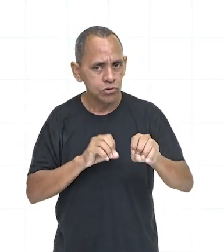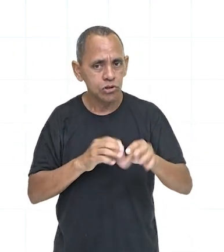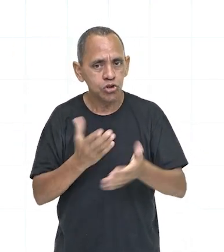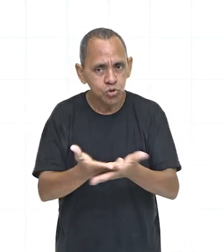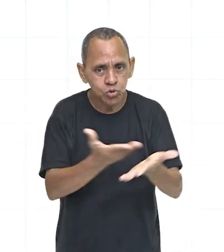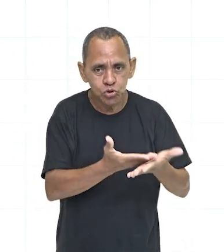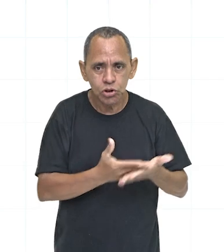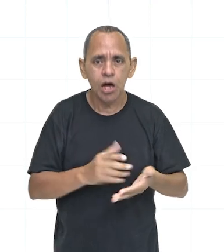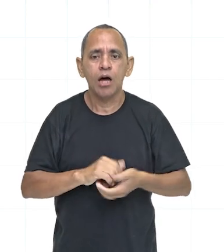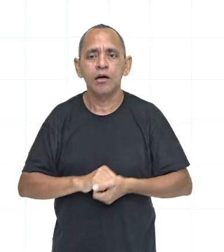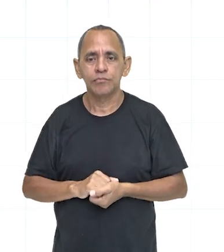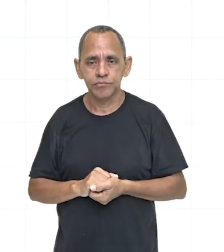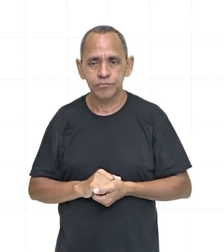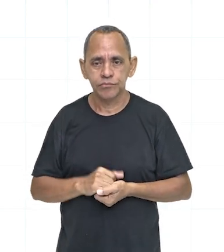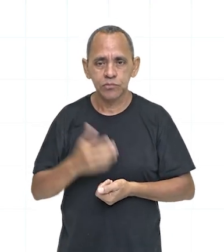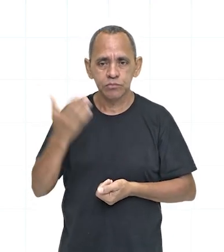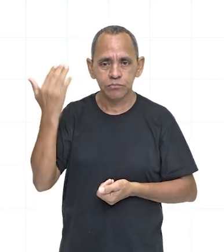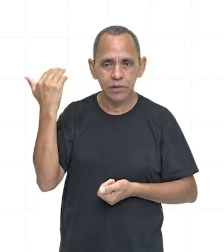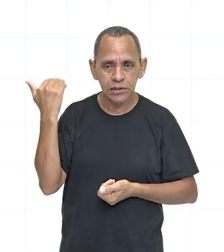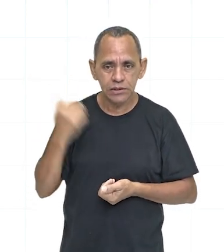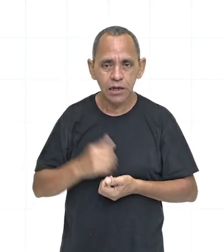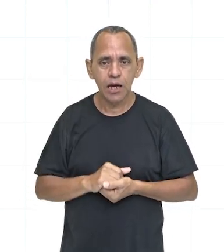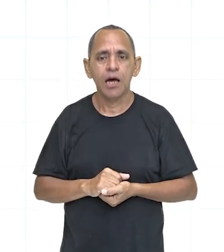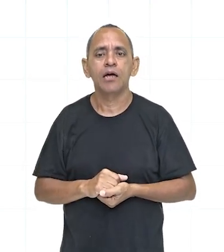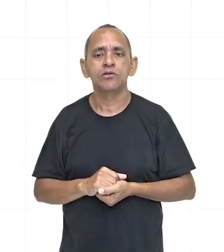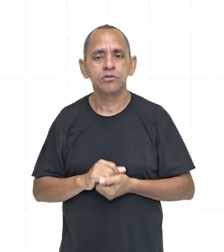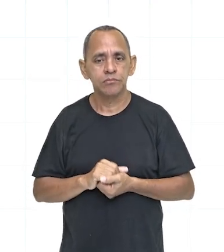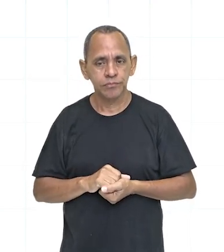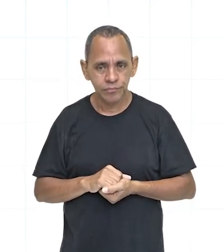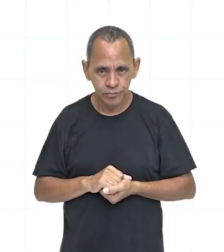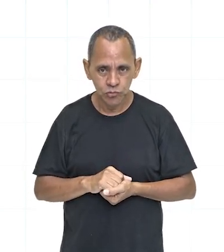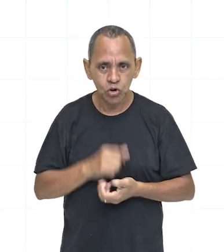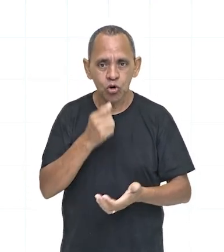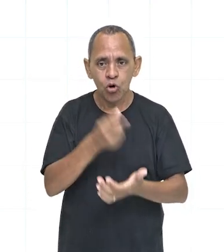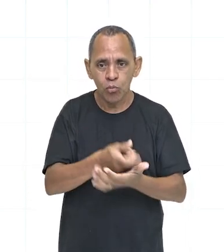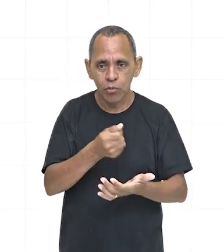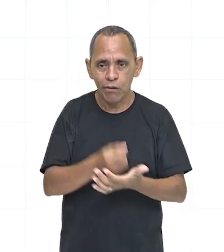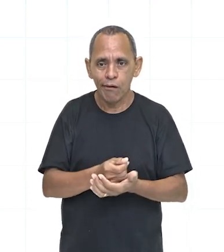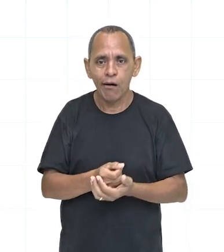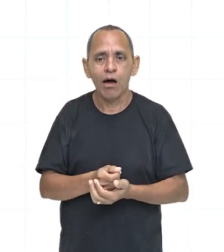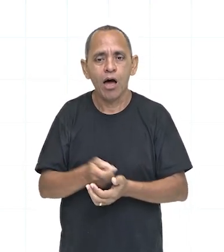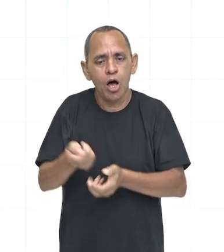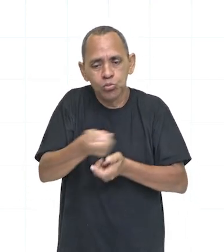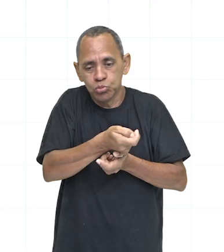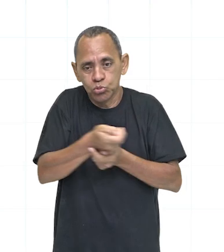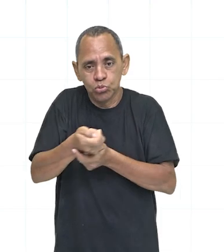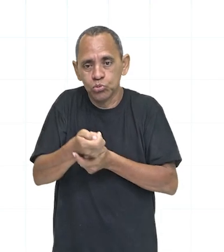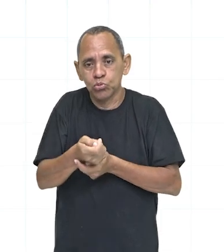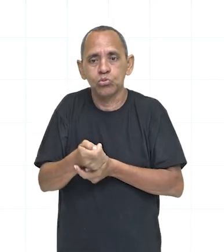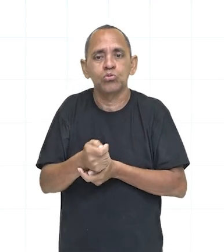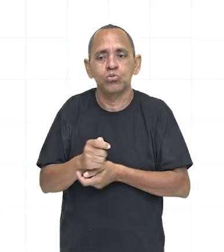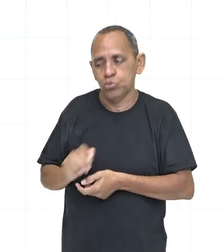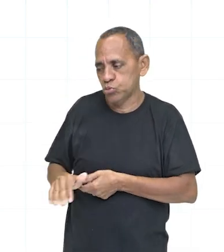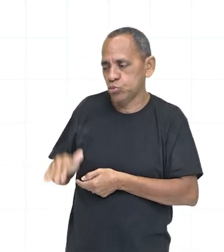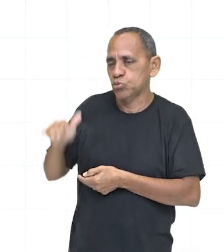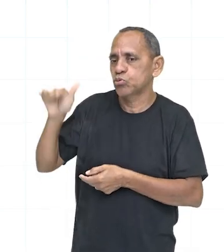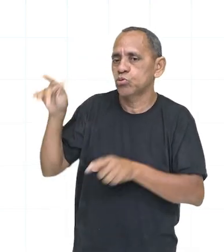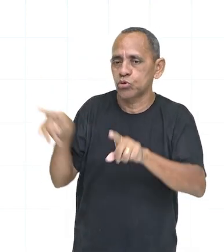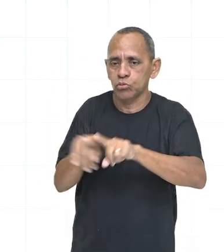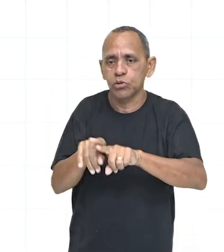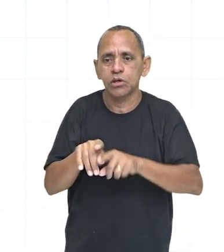passar, deixar, chegar, salvar, comprar, regar e crescer. E aí o passado desses